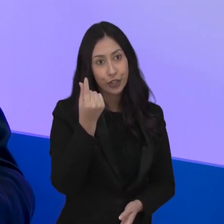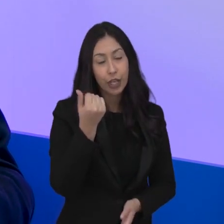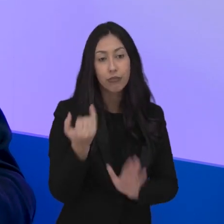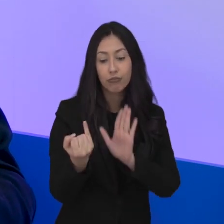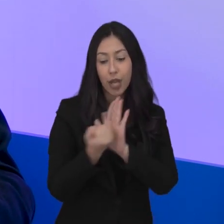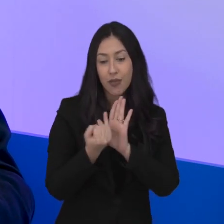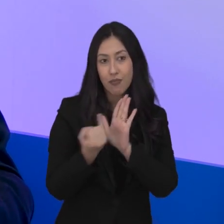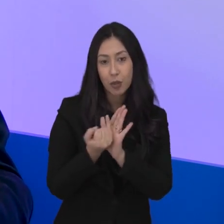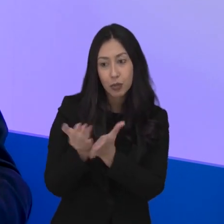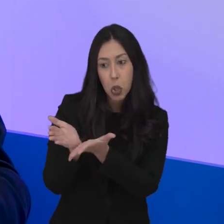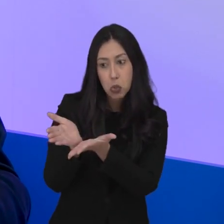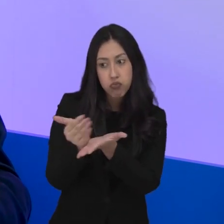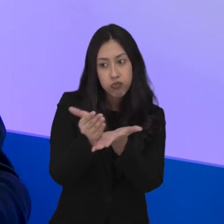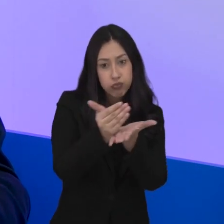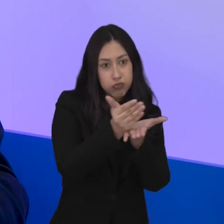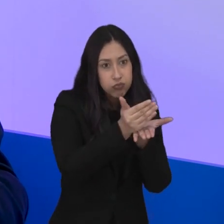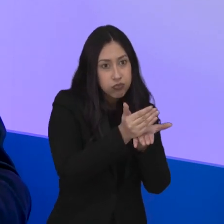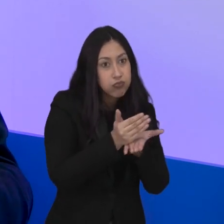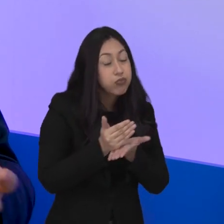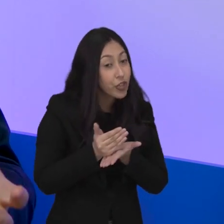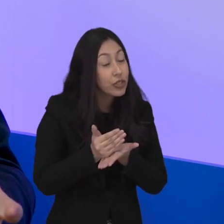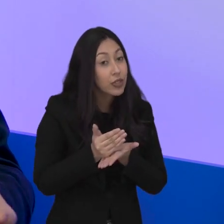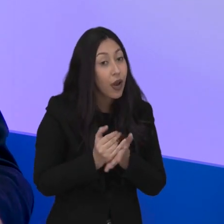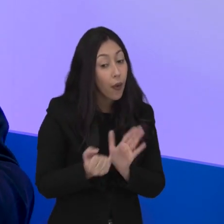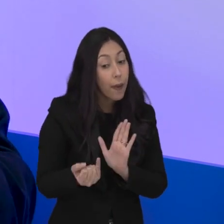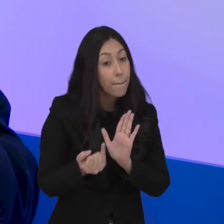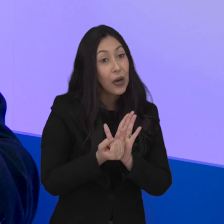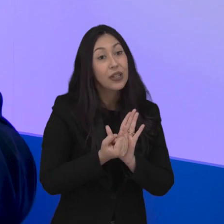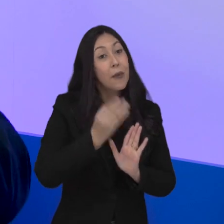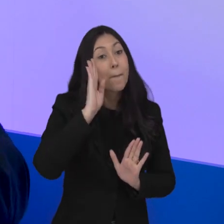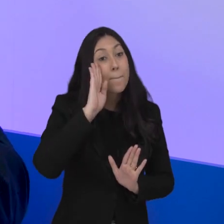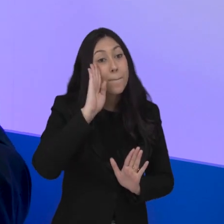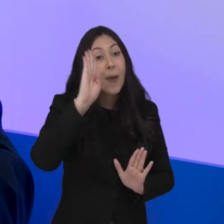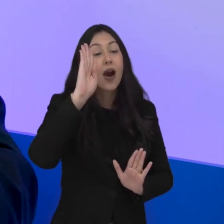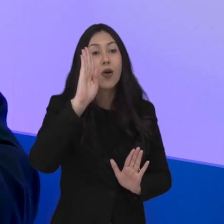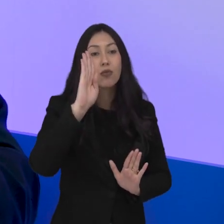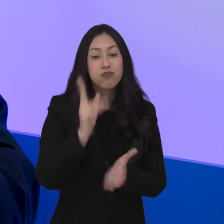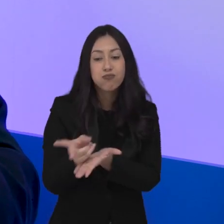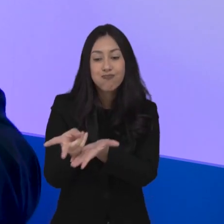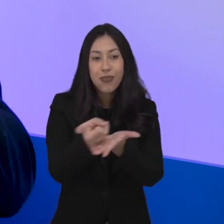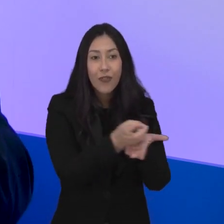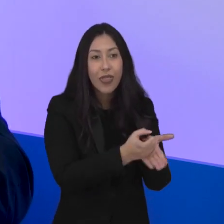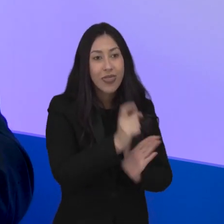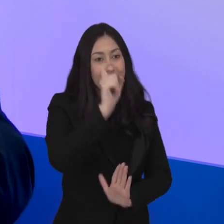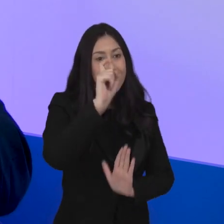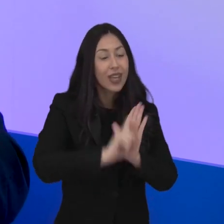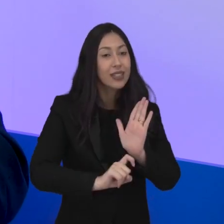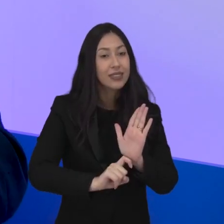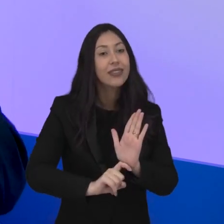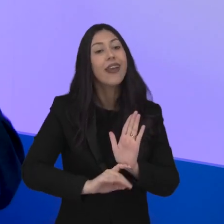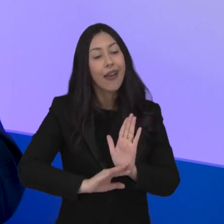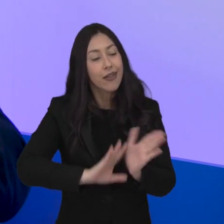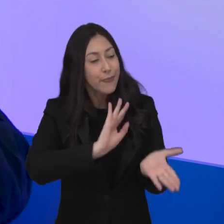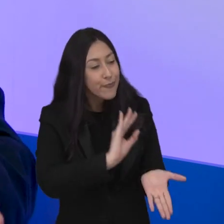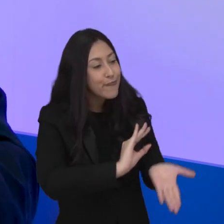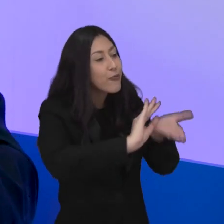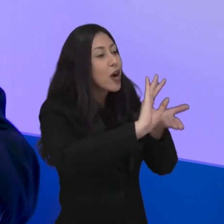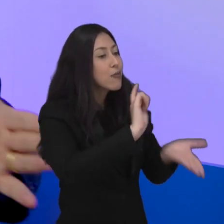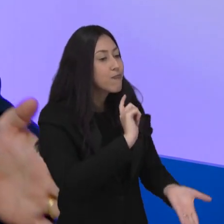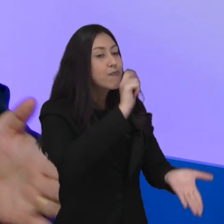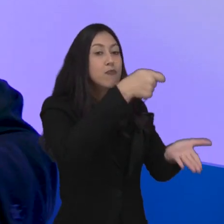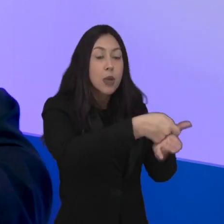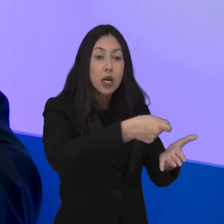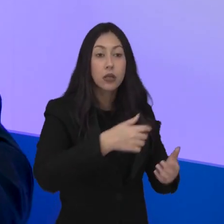de impostos. Então, os impostos, via de regra, são a principal fonte de custeio das despesas